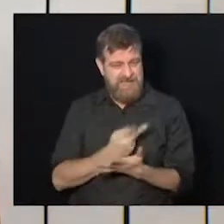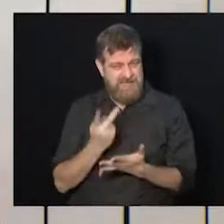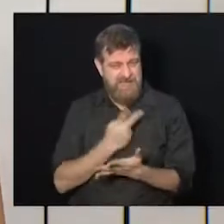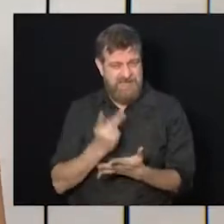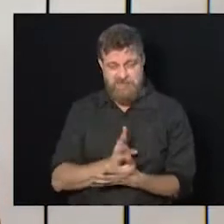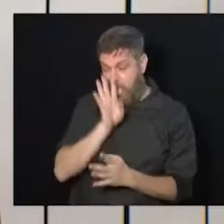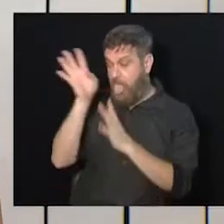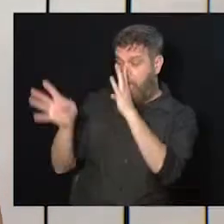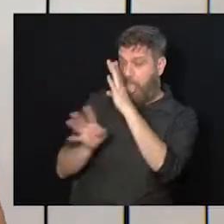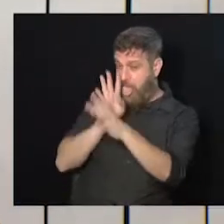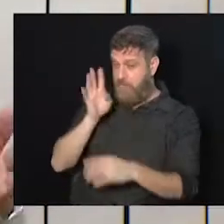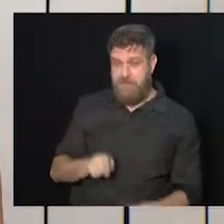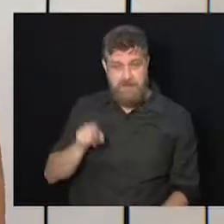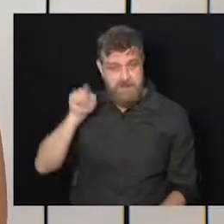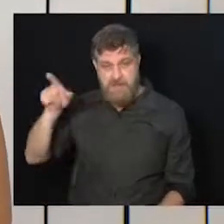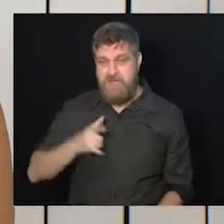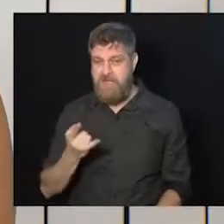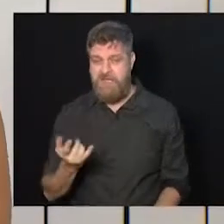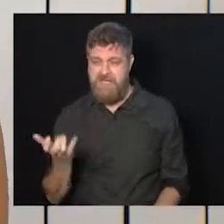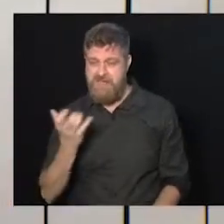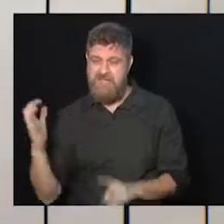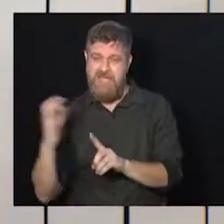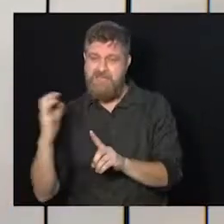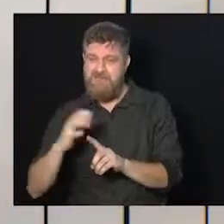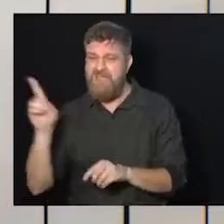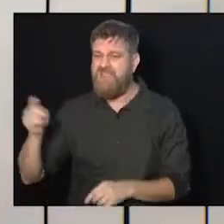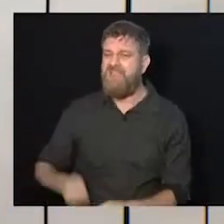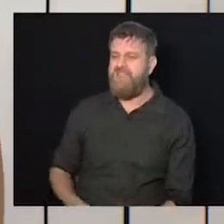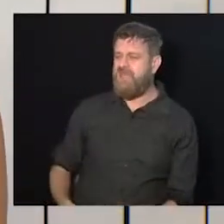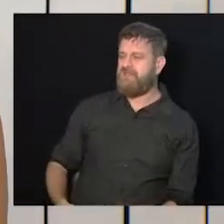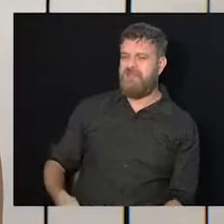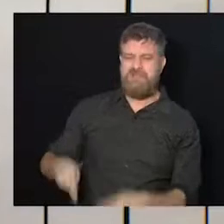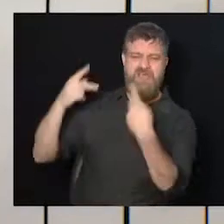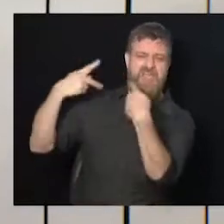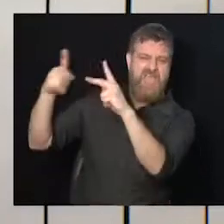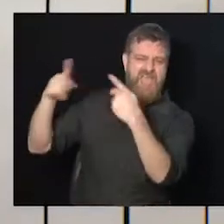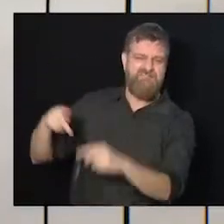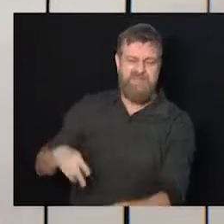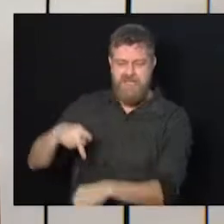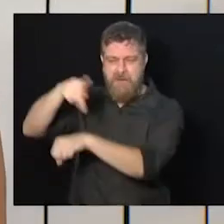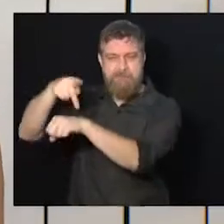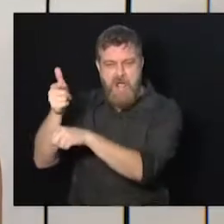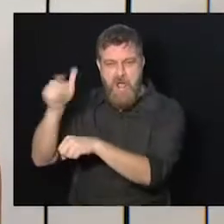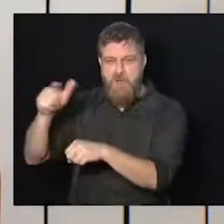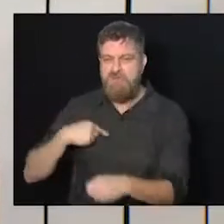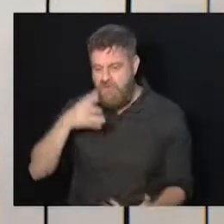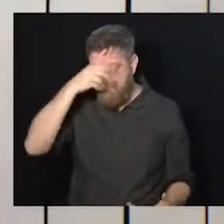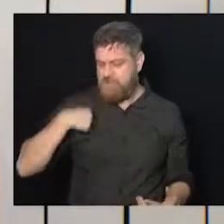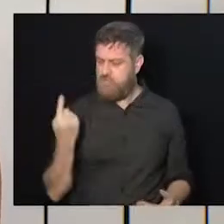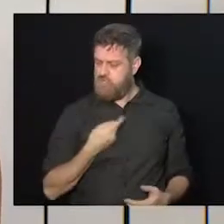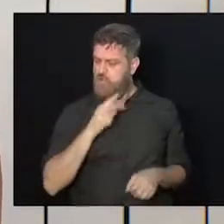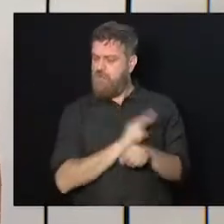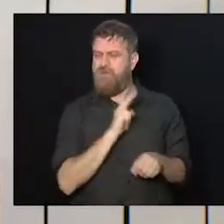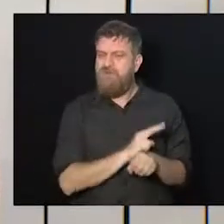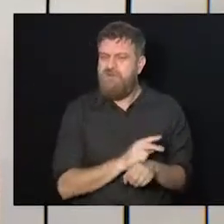começam a dizer: a Noruega quer influenciar, se eles não cuidam nem deles mesmo, agora querem cuidar da Amazônia.